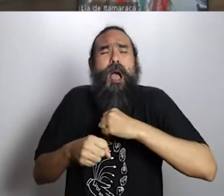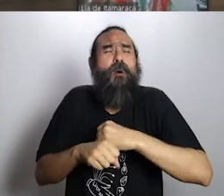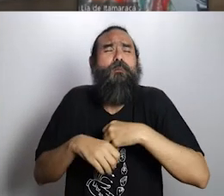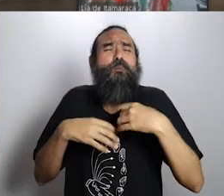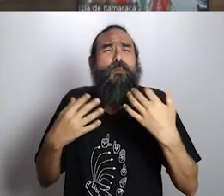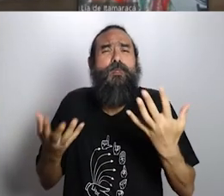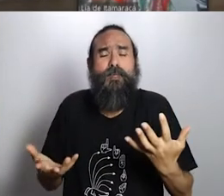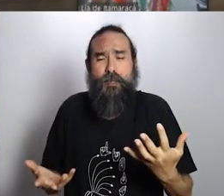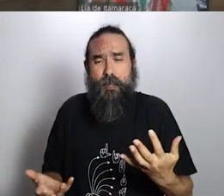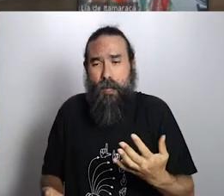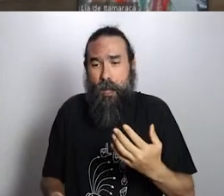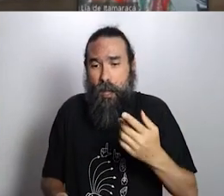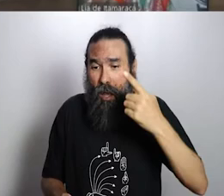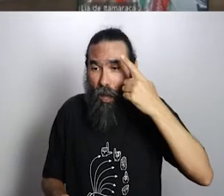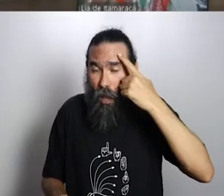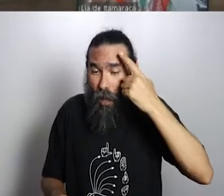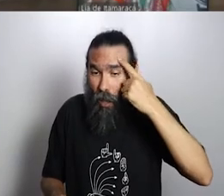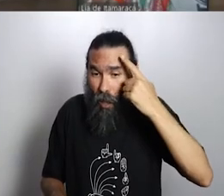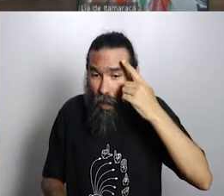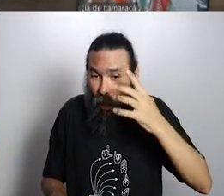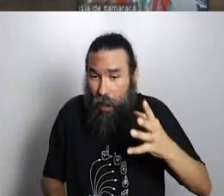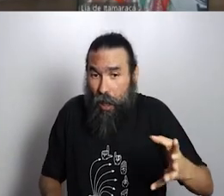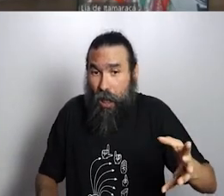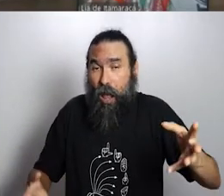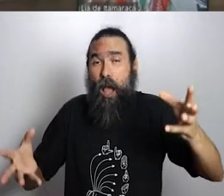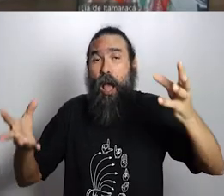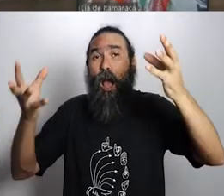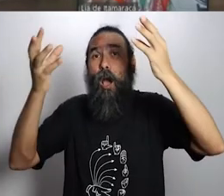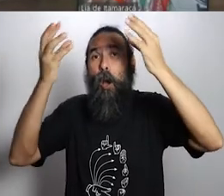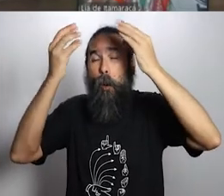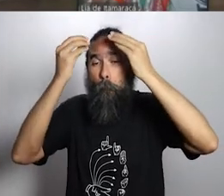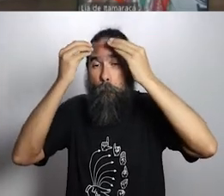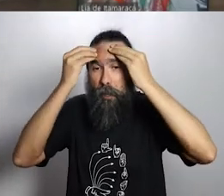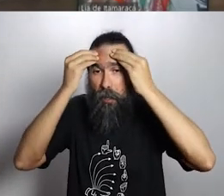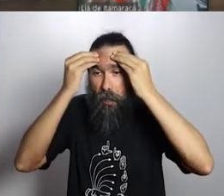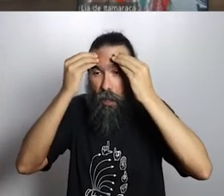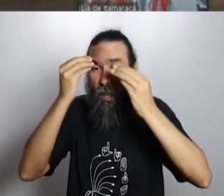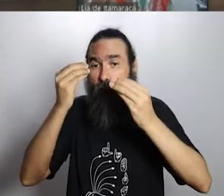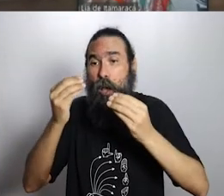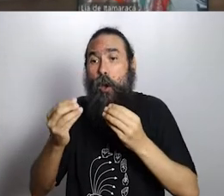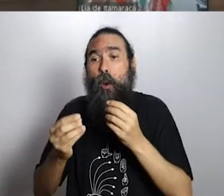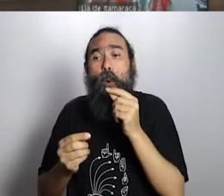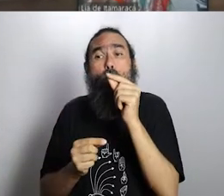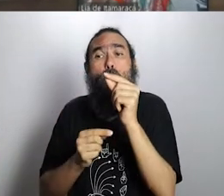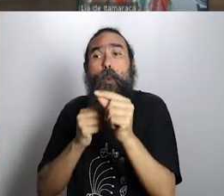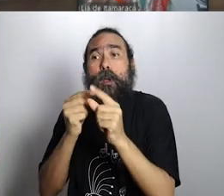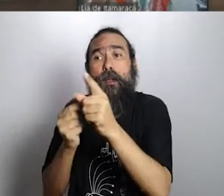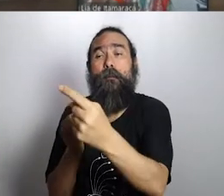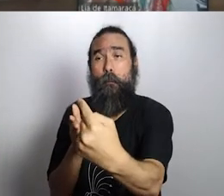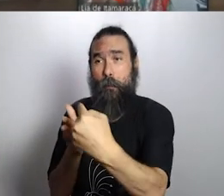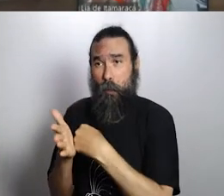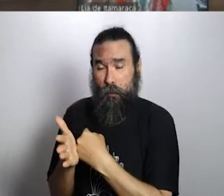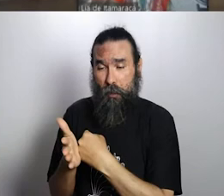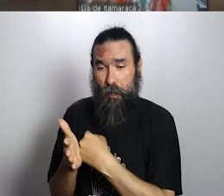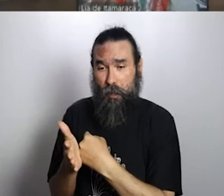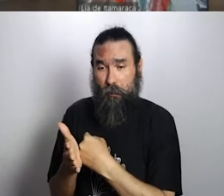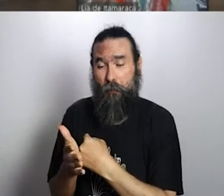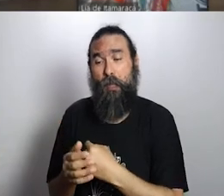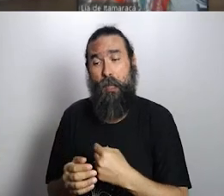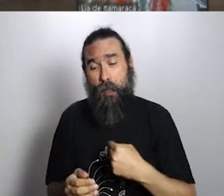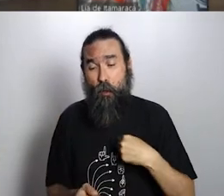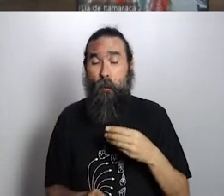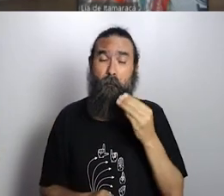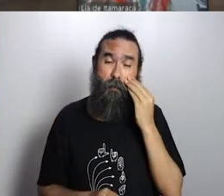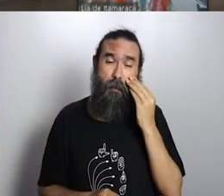esfriar na sua mente o que é que você quer me perguntar. Se eu souber, com segurança, vou lhe passar. Se não, eu vou